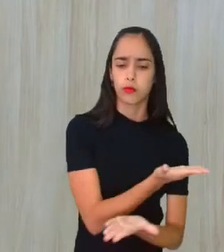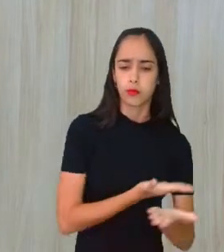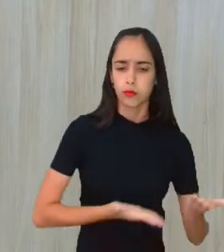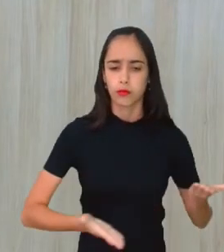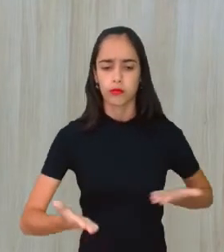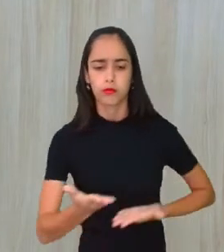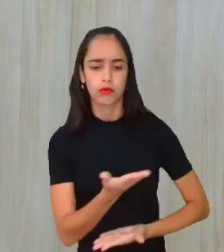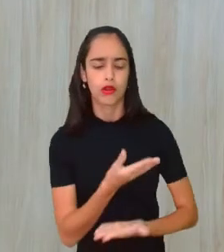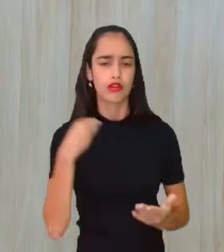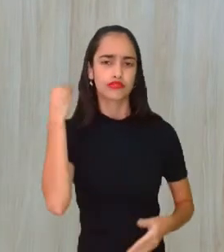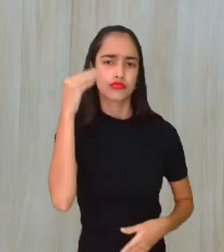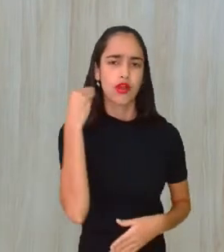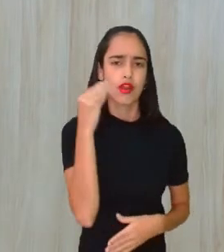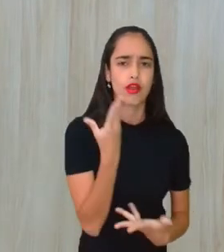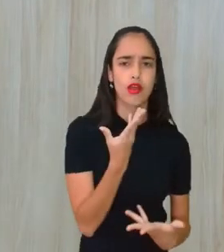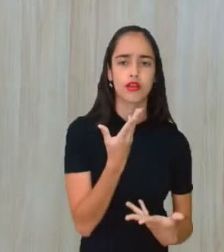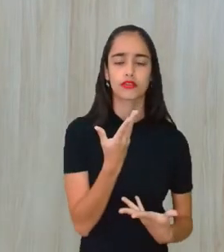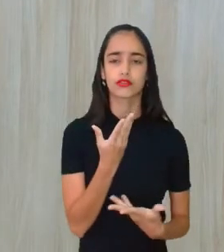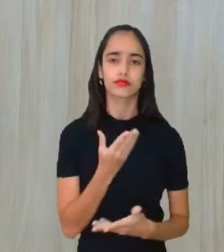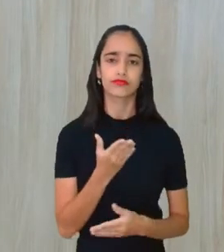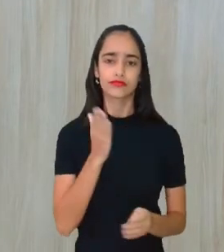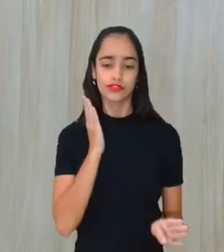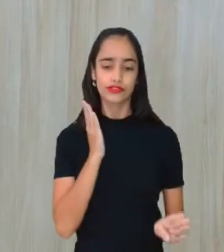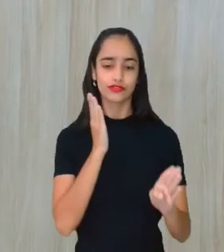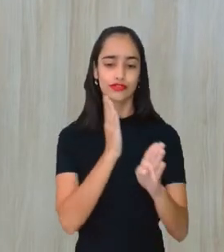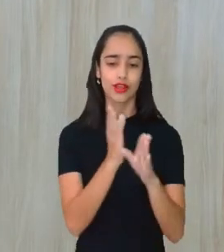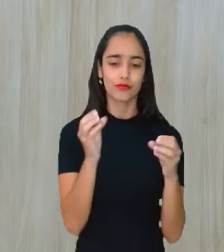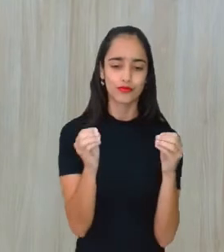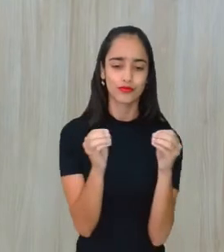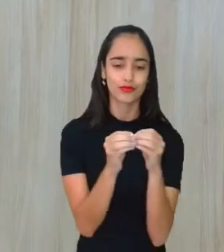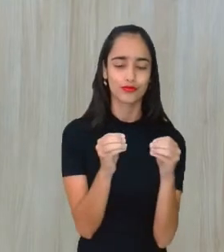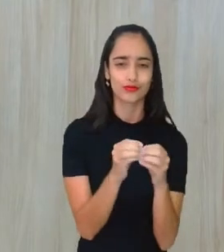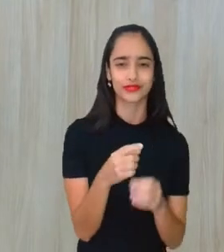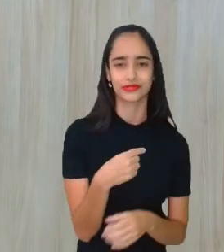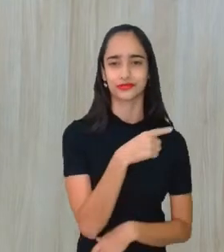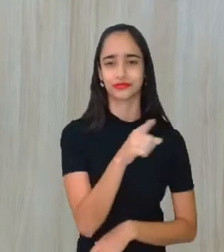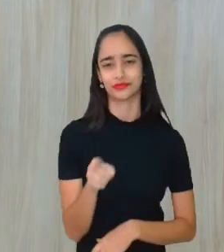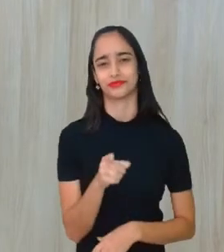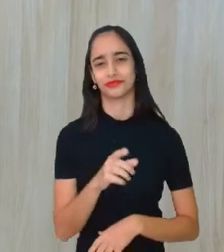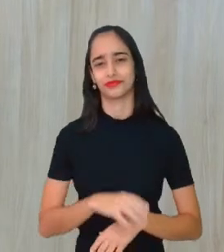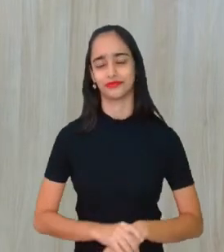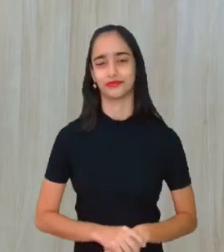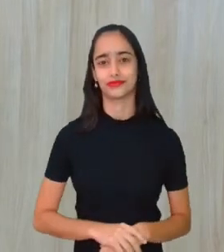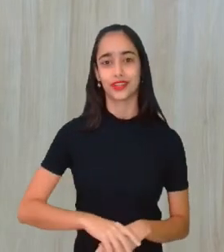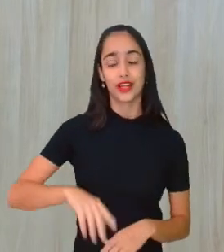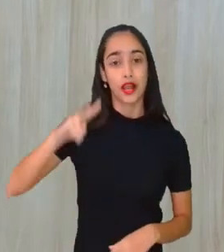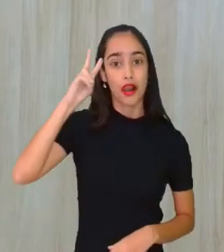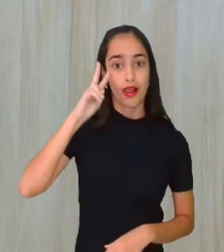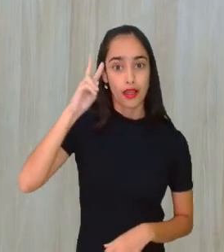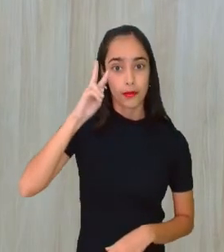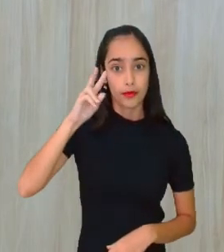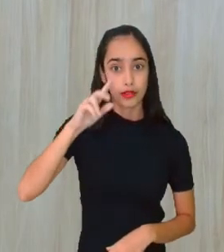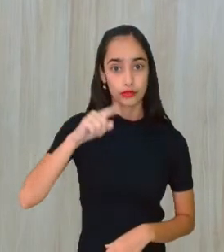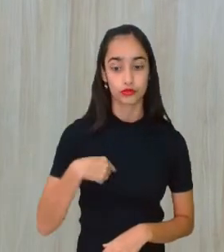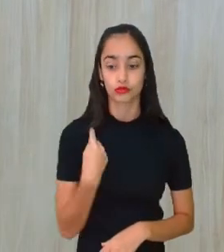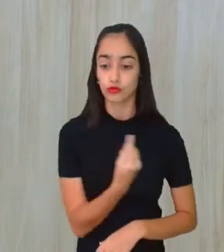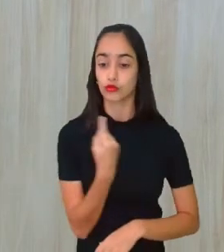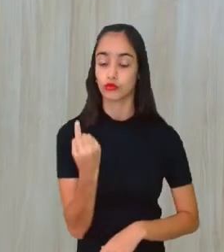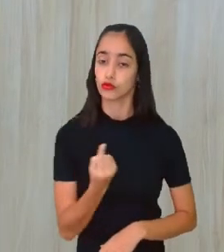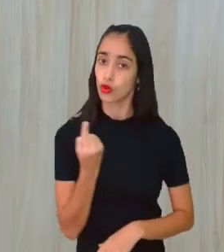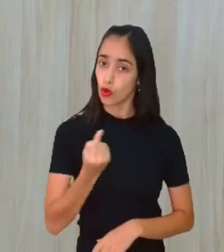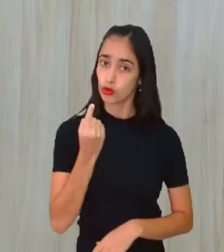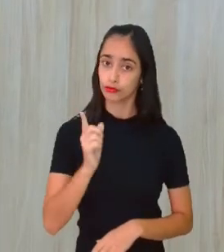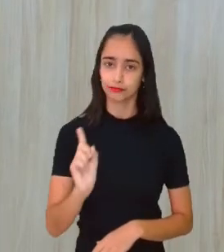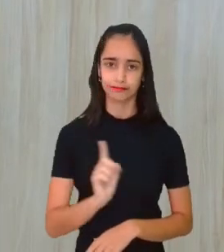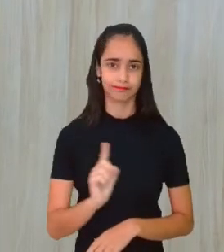perto de vocês realmente, que é o nosso grande objetivo. Lembrando sempre que nós aqui não estamos sozinhas aqui. Eu